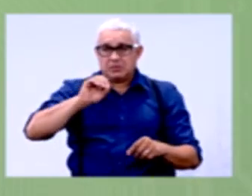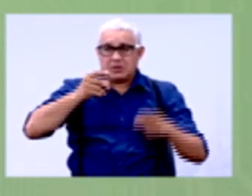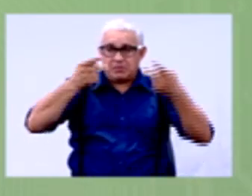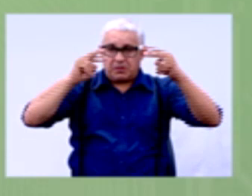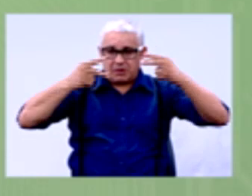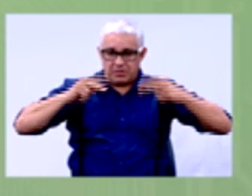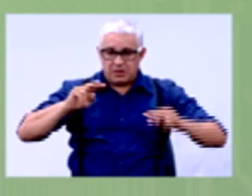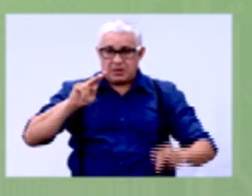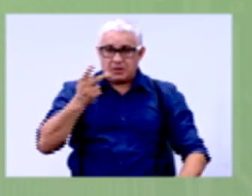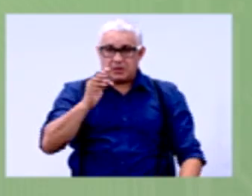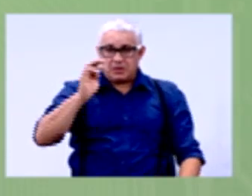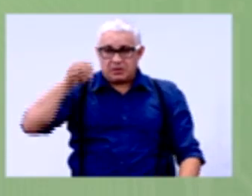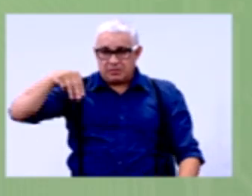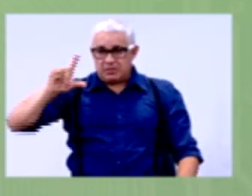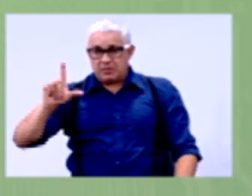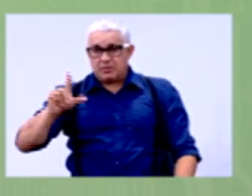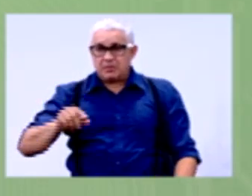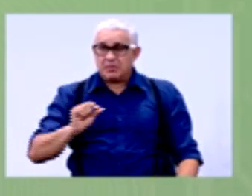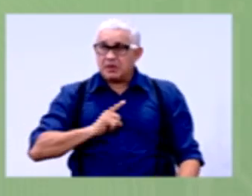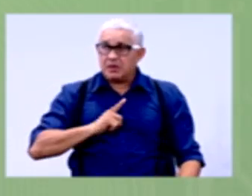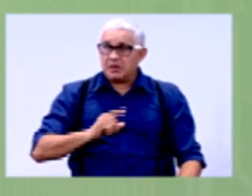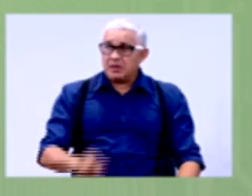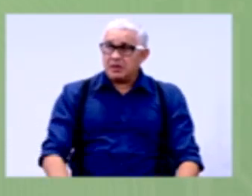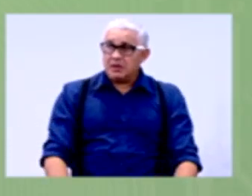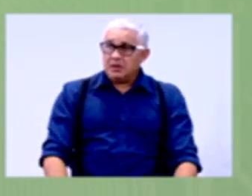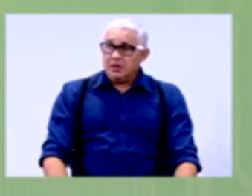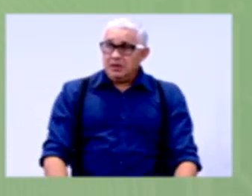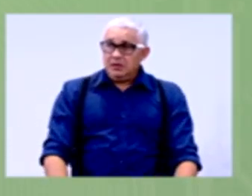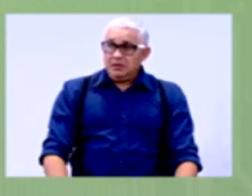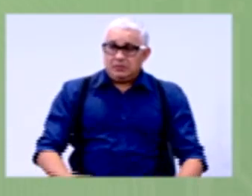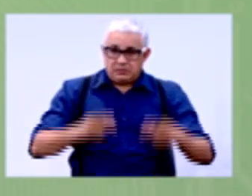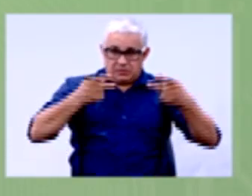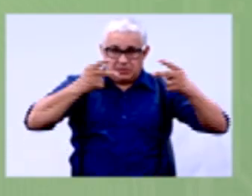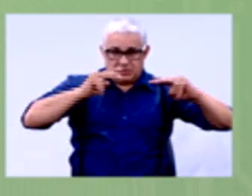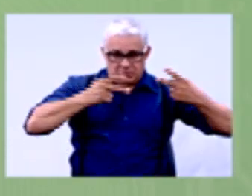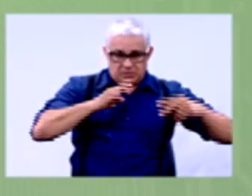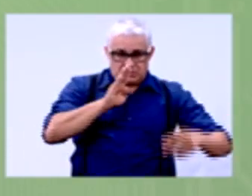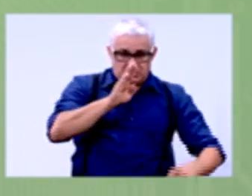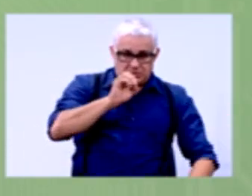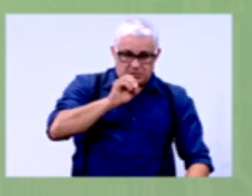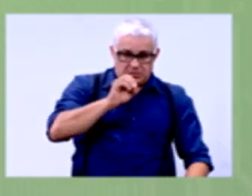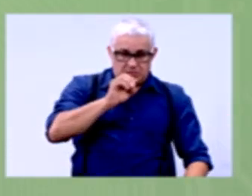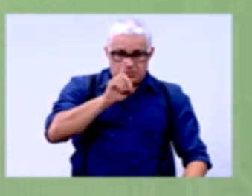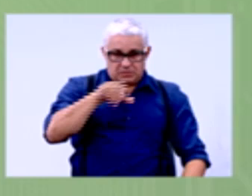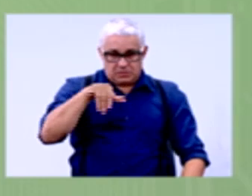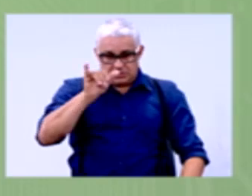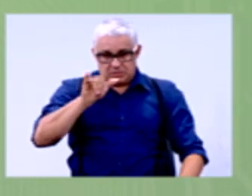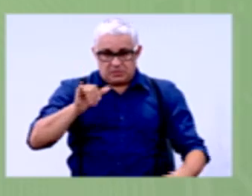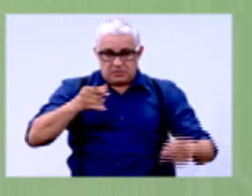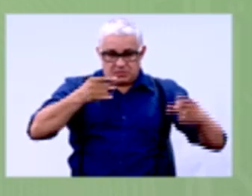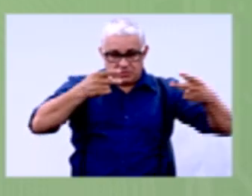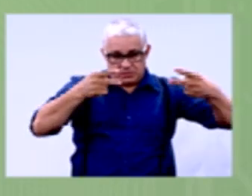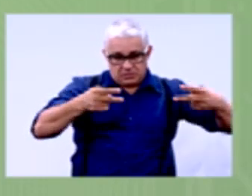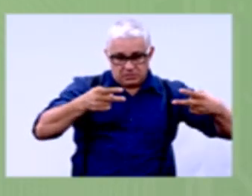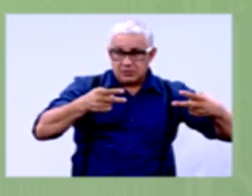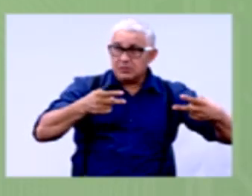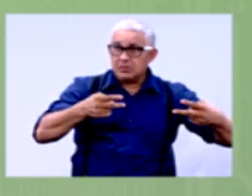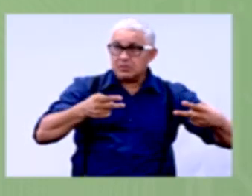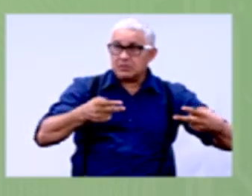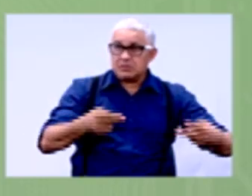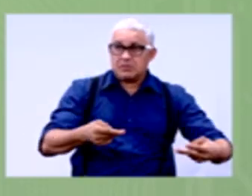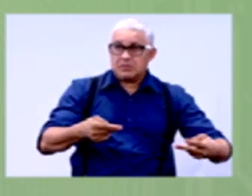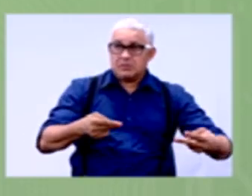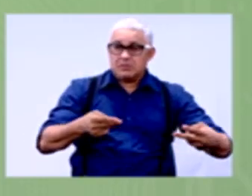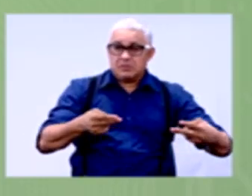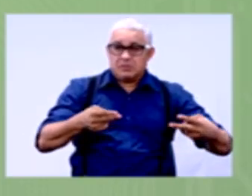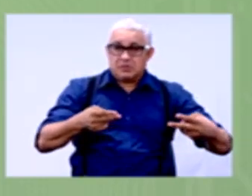vocês entenderem melhor. Então aqui nós temos as tags do body, né, do corpo do nosso HTML, certo? E aí eu quero que